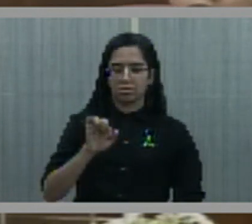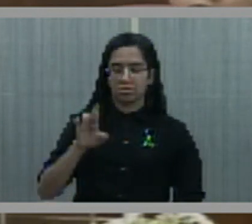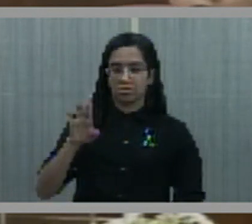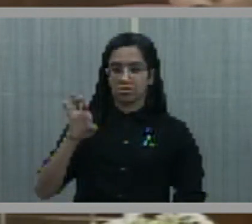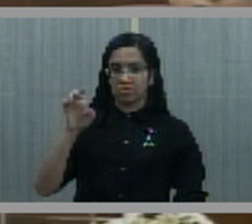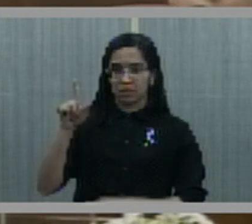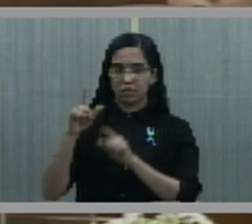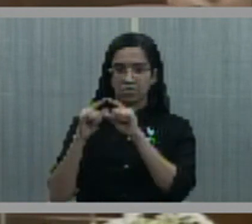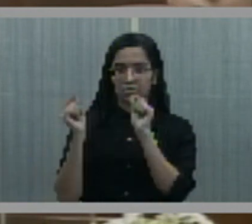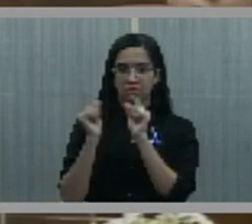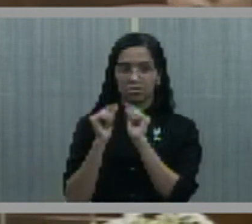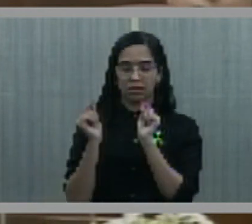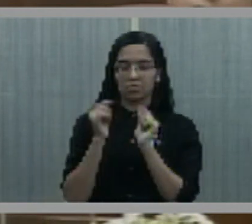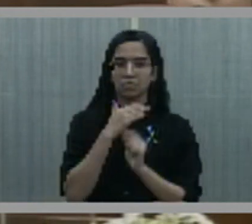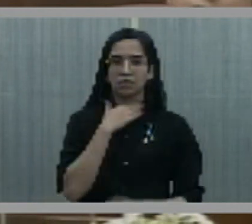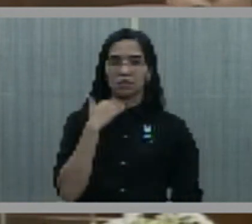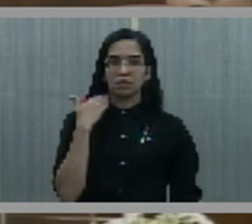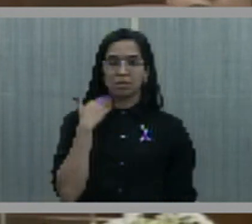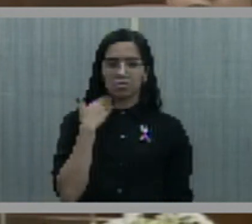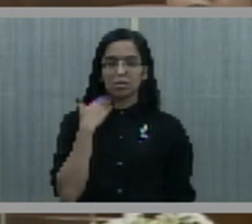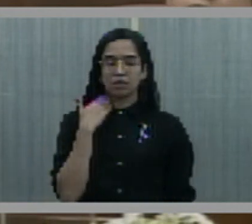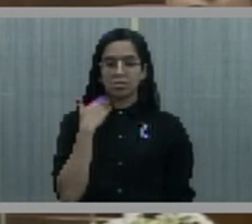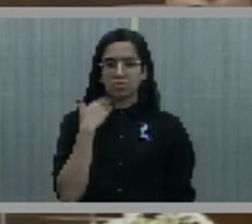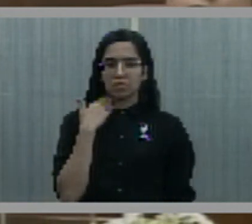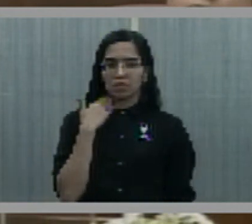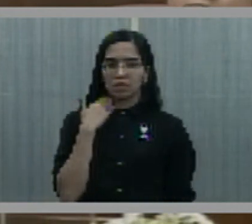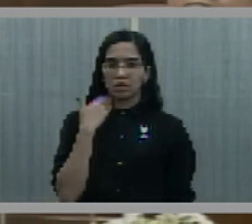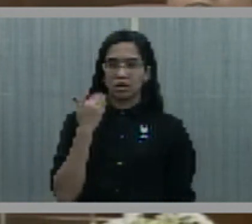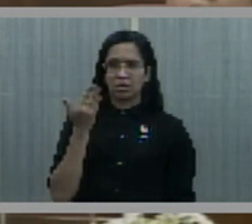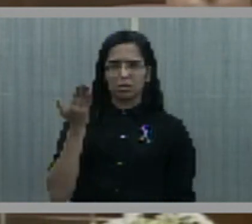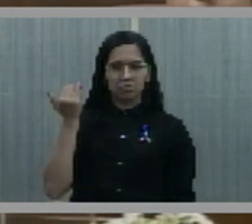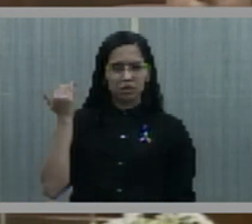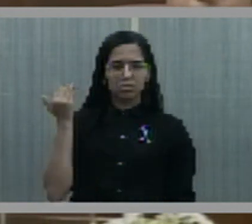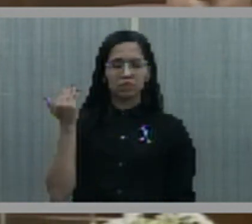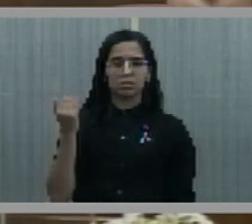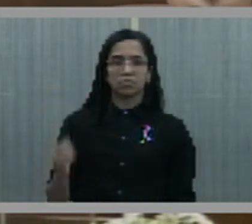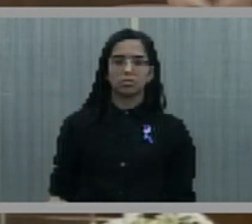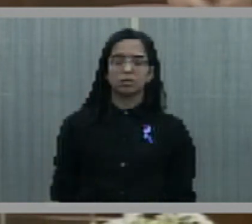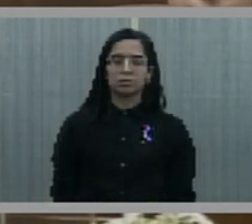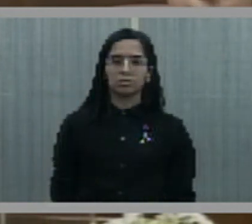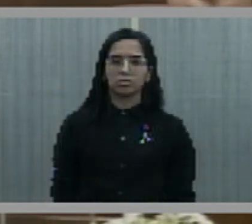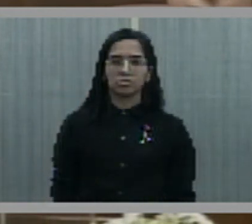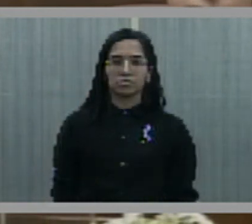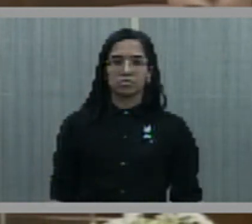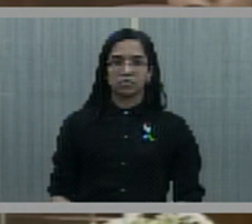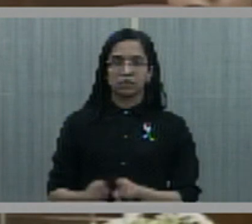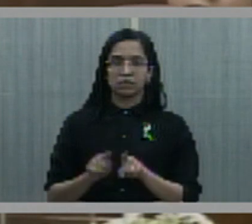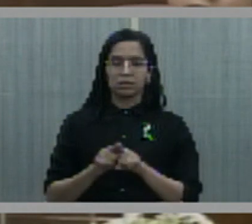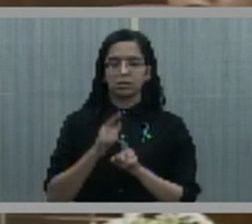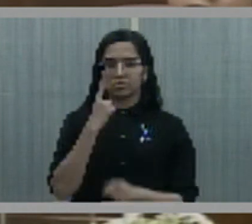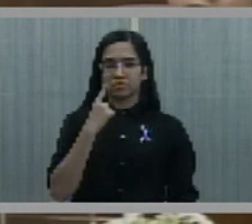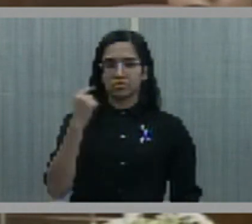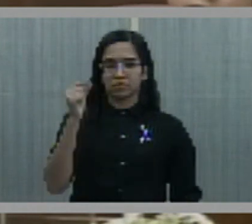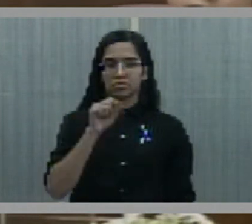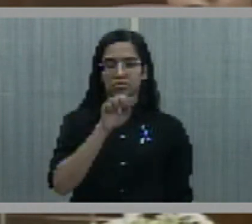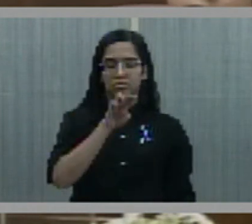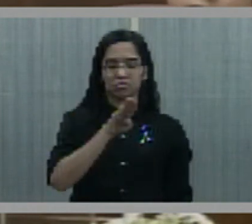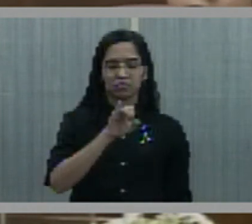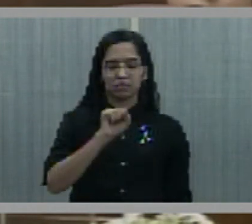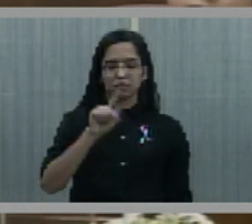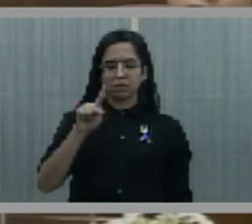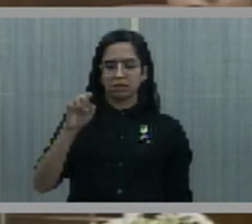Brasília, falecido há pouco tempo, né? E ordenado bispo pelo cardeal Dom Sérgio da